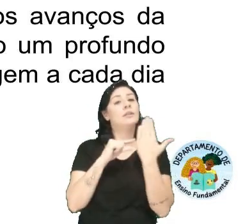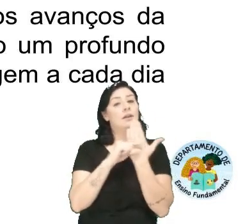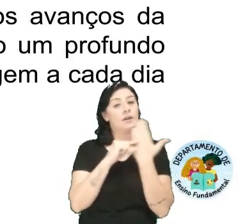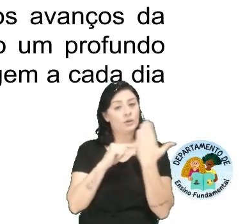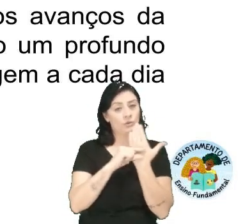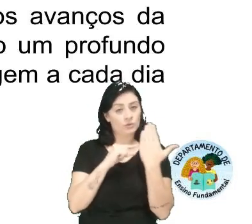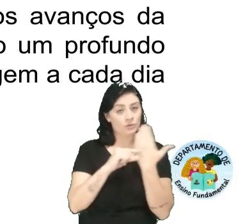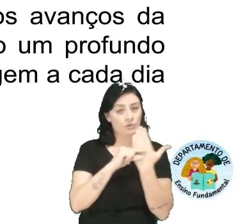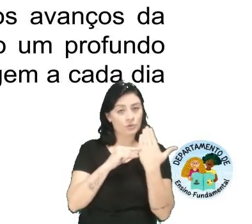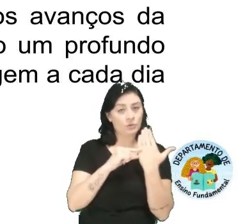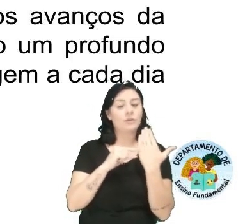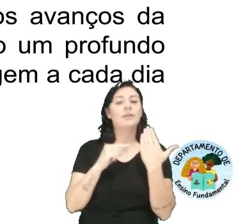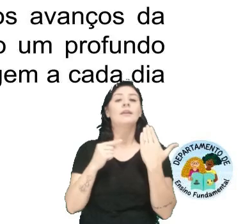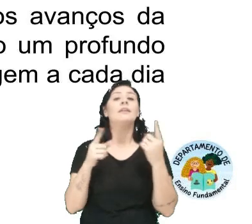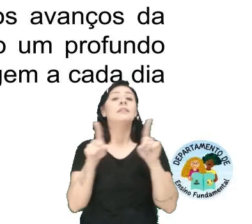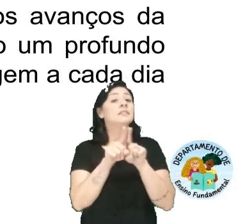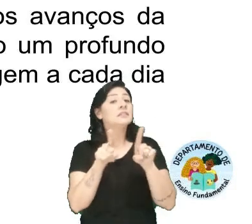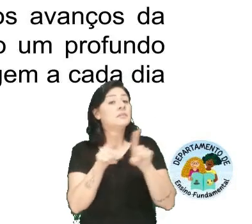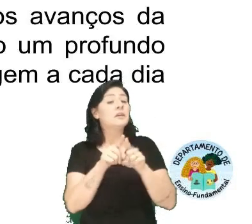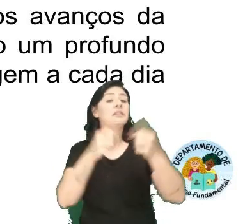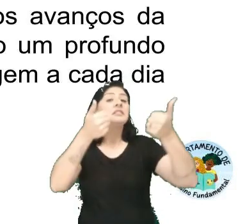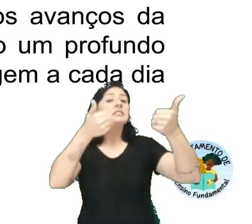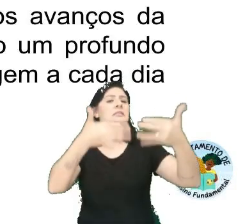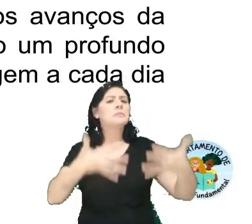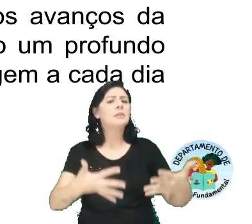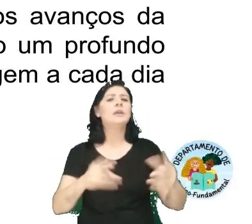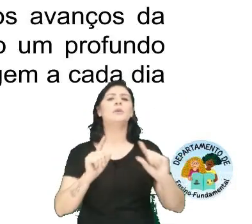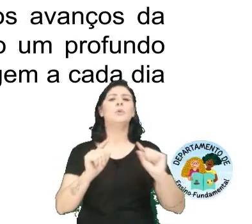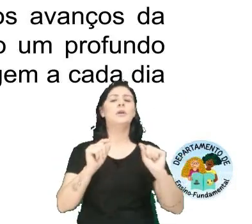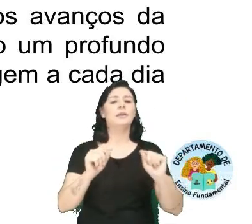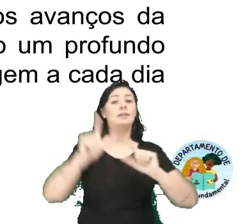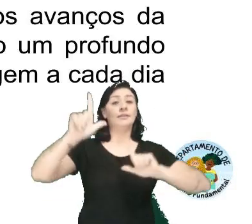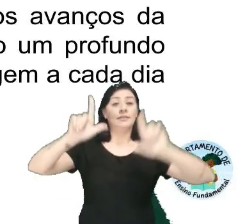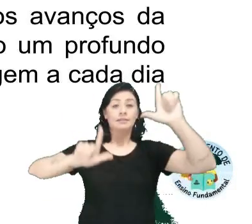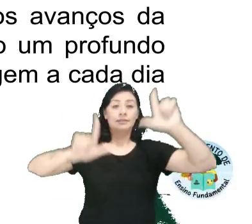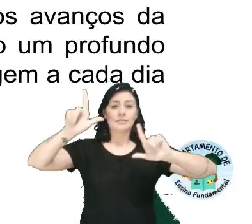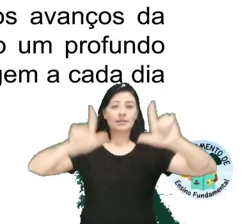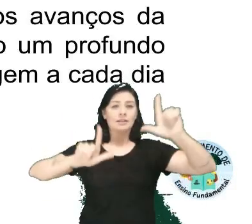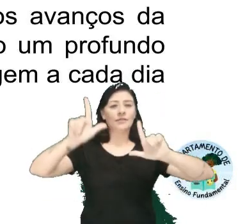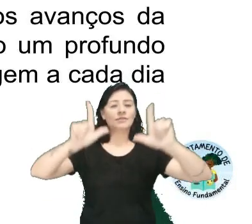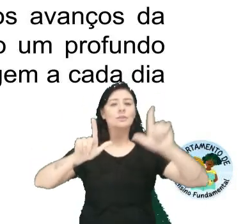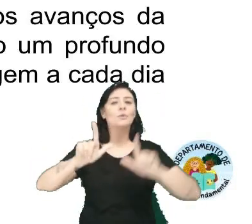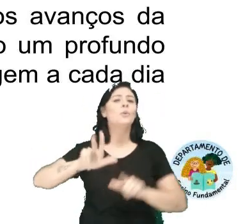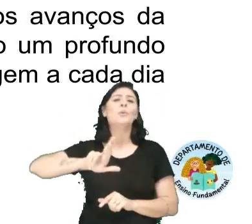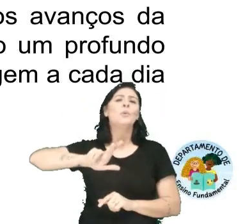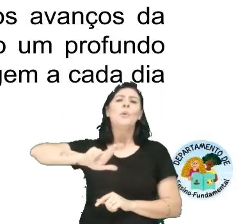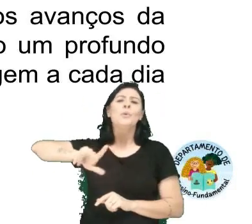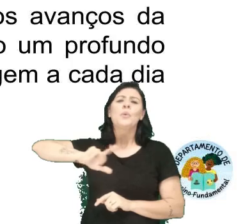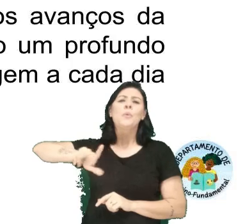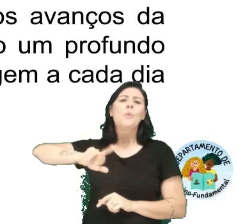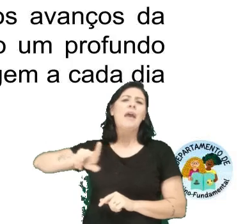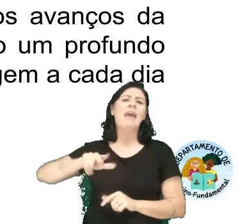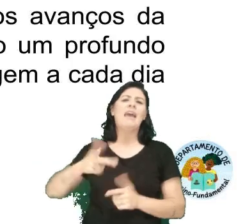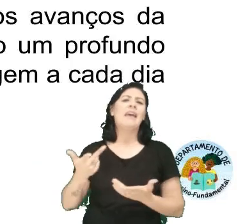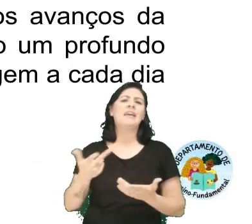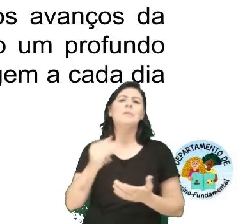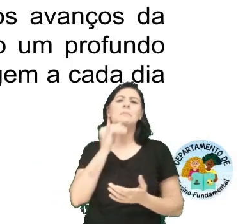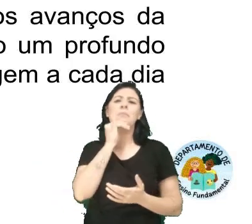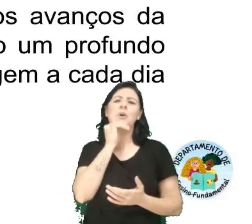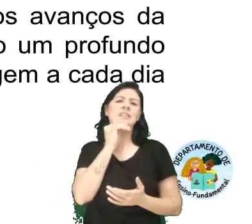Almeida e o José Valente, eles reforçam que a TV ela não deve ser utilizada de maneira